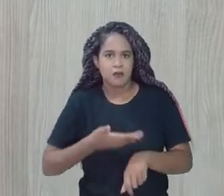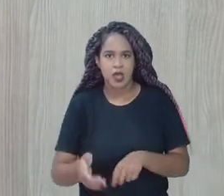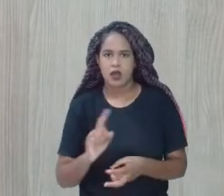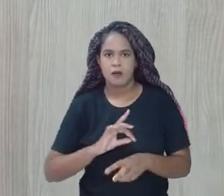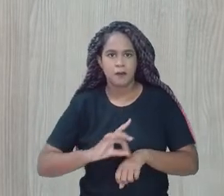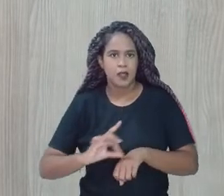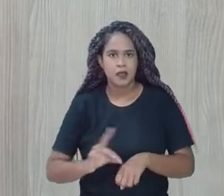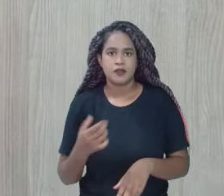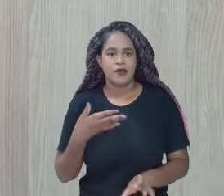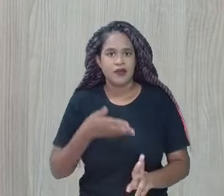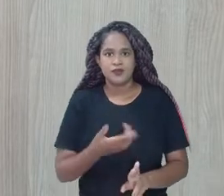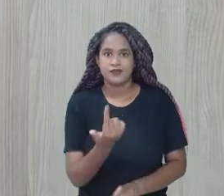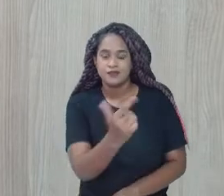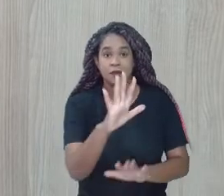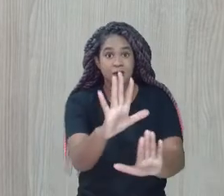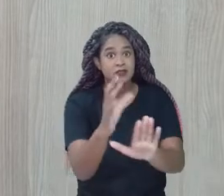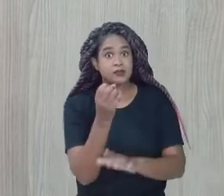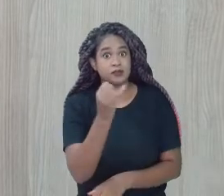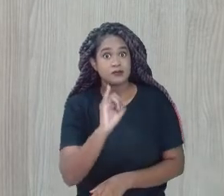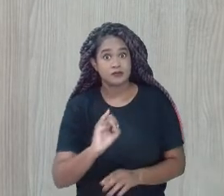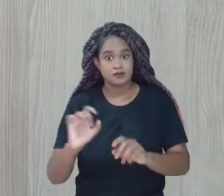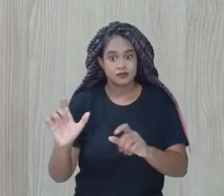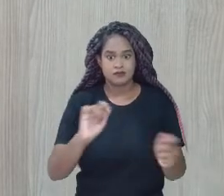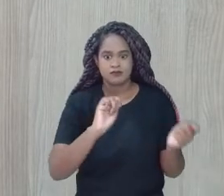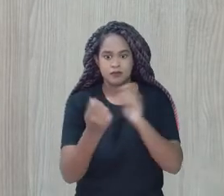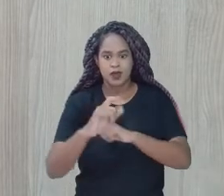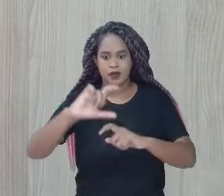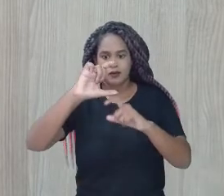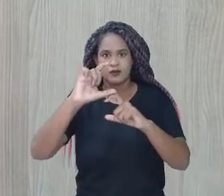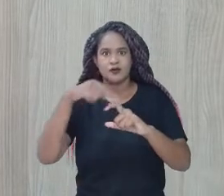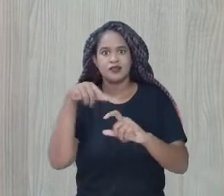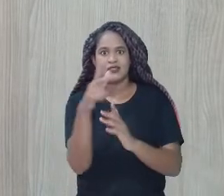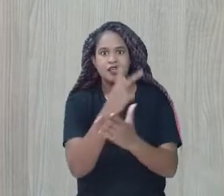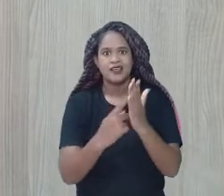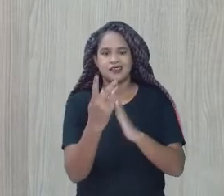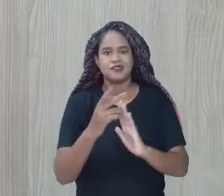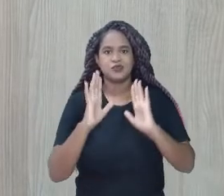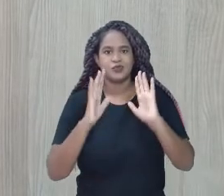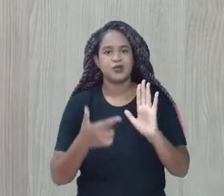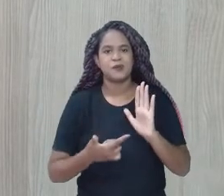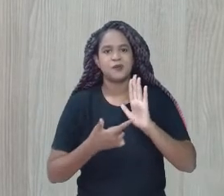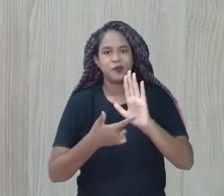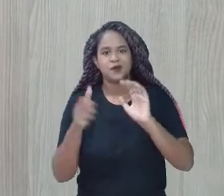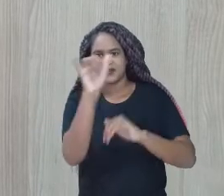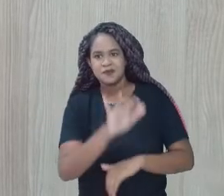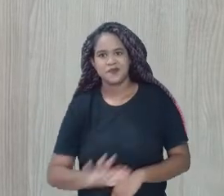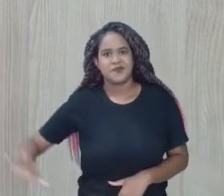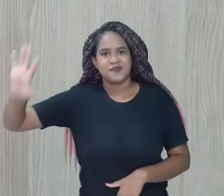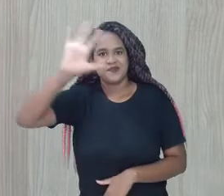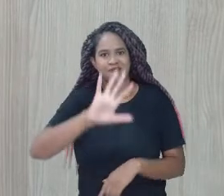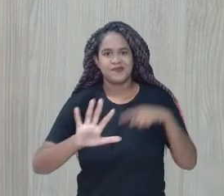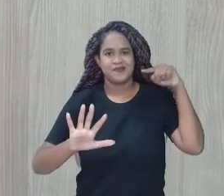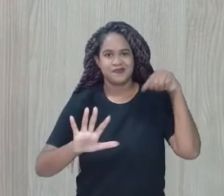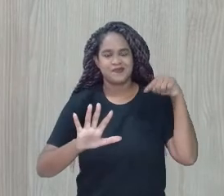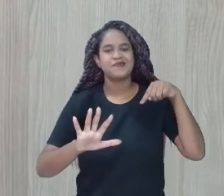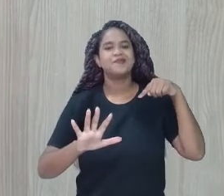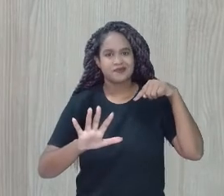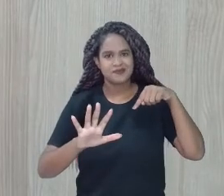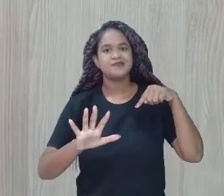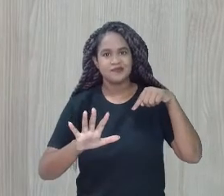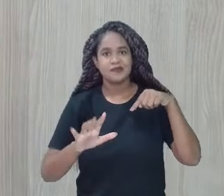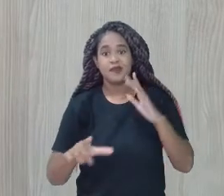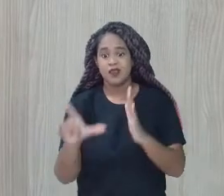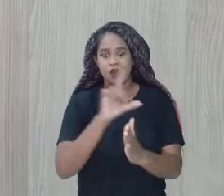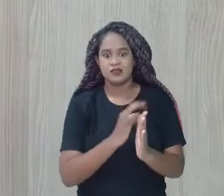essa referência, mas quando a gente vai para o desenho, né? O desenho, ele preenche uma lacuna que era